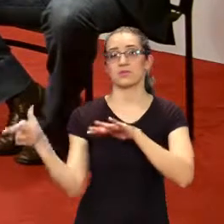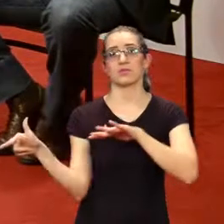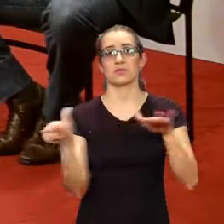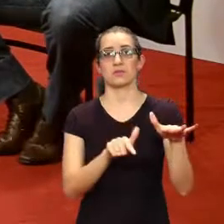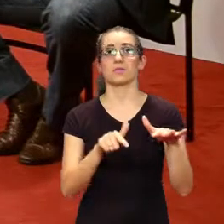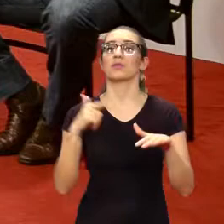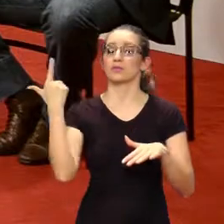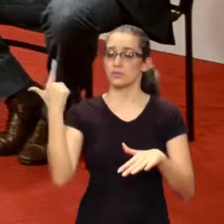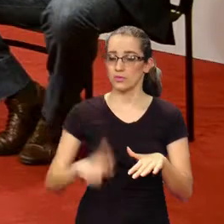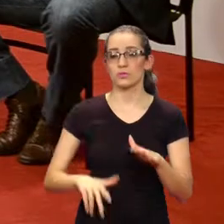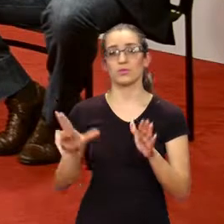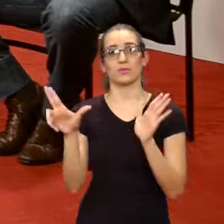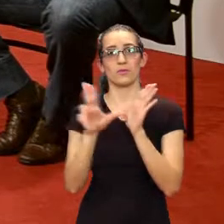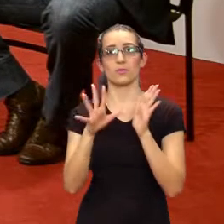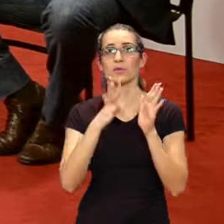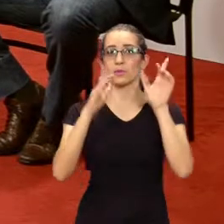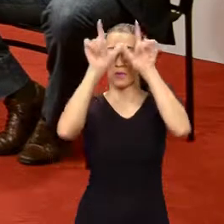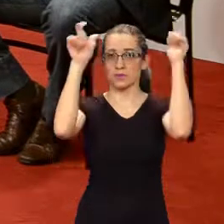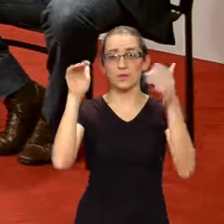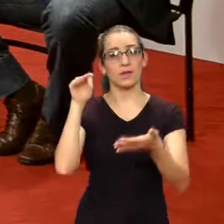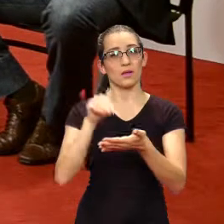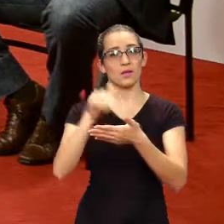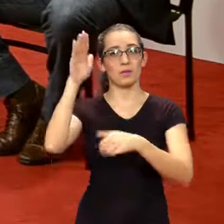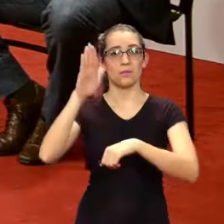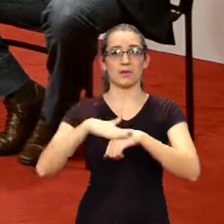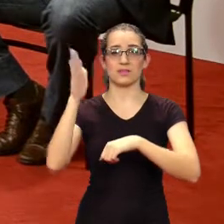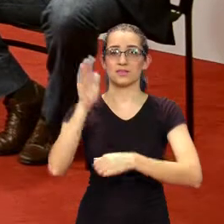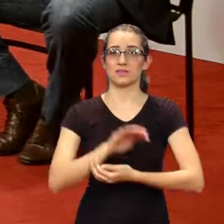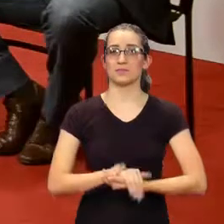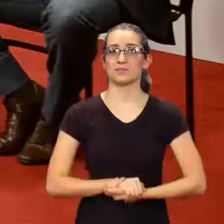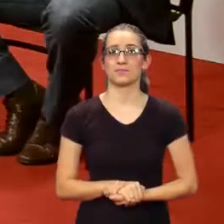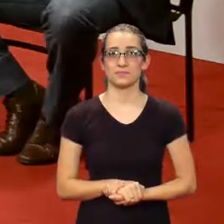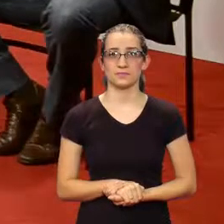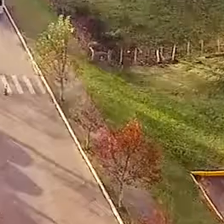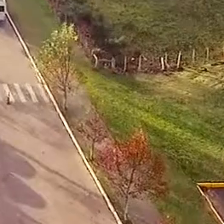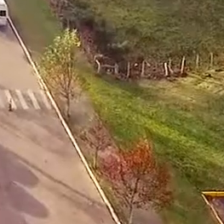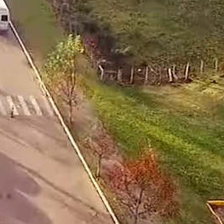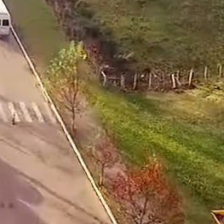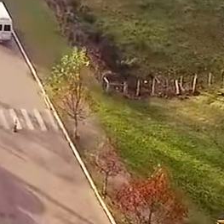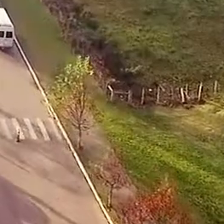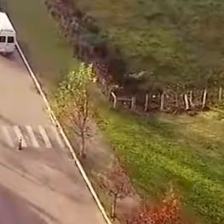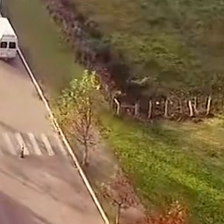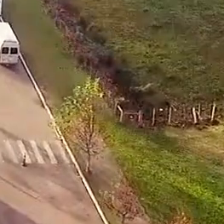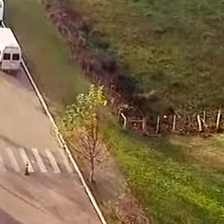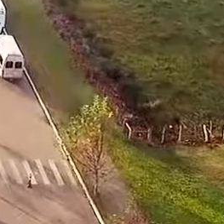e nós voltamos a semana que vem com mais um Ubra Conhecimento. Até lá.